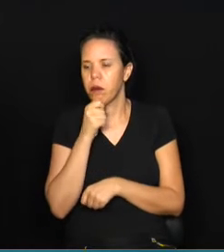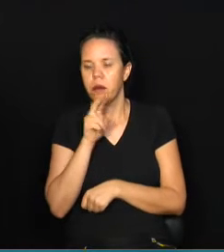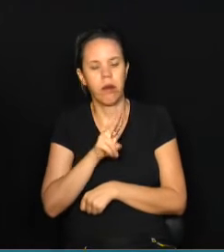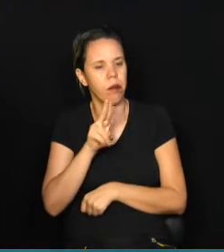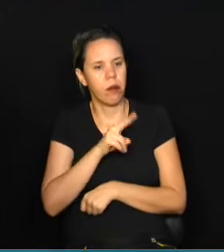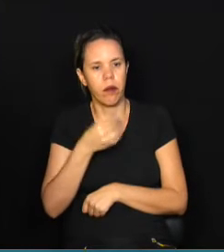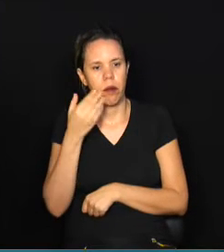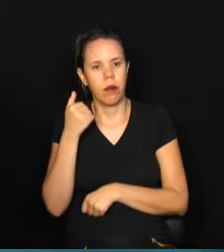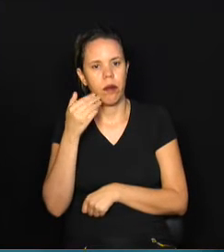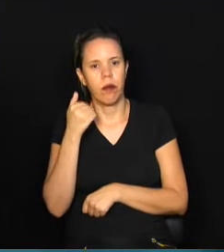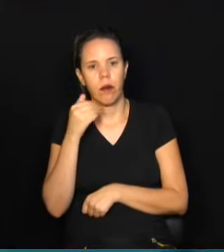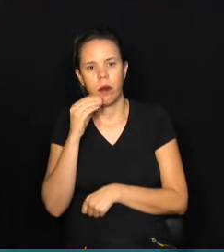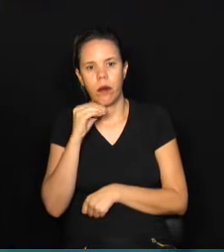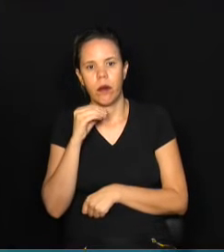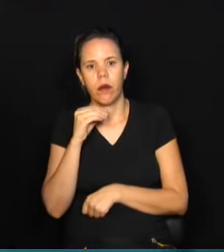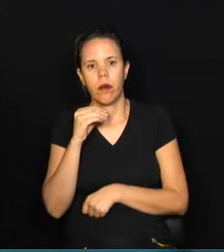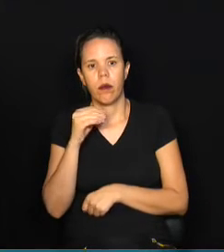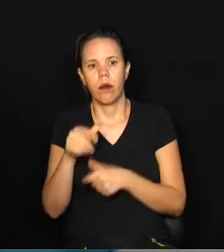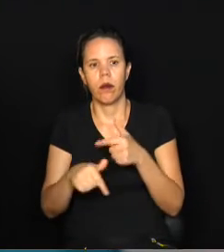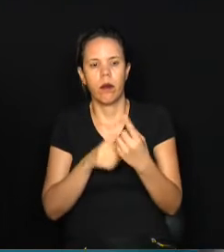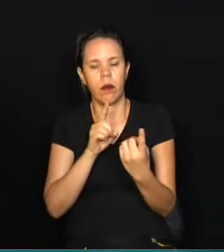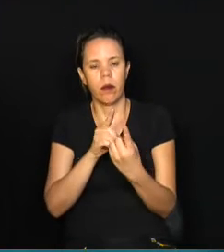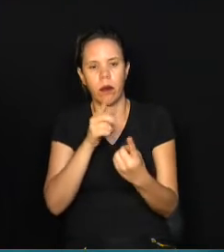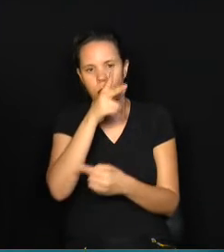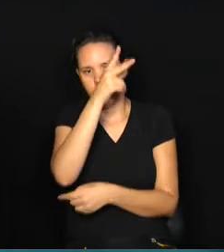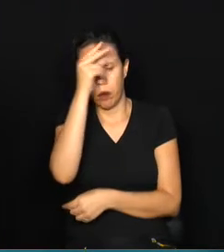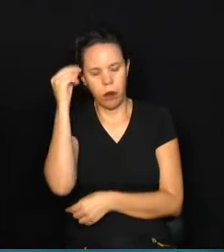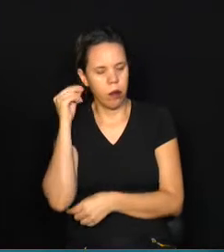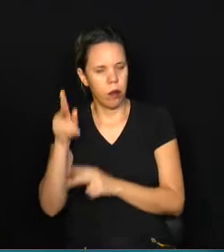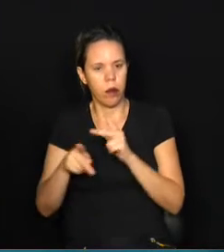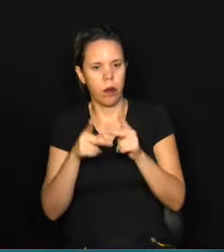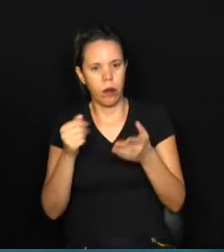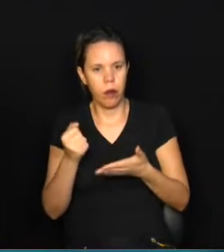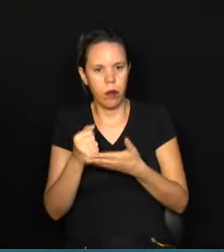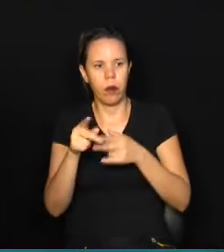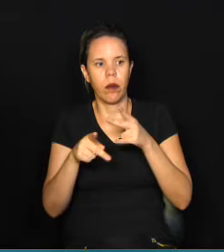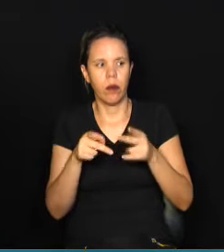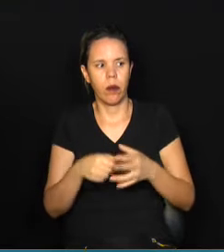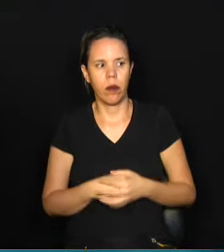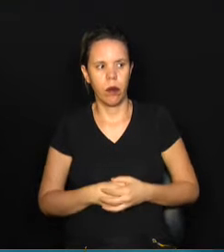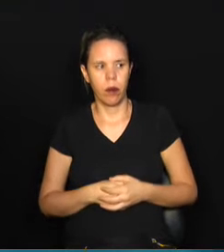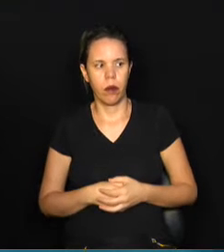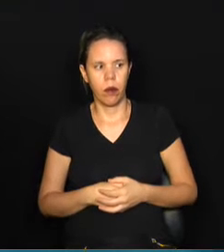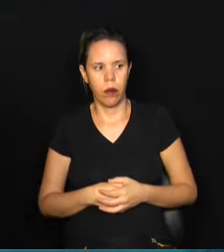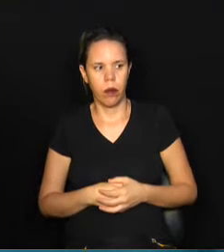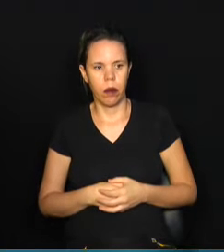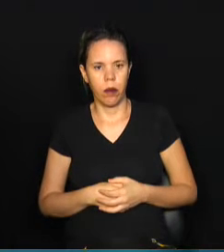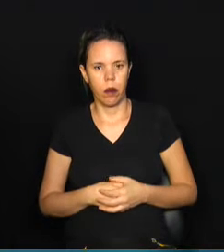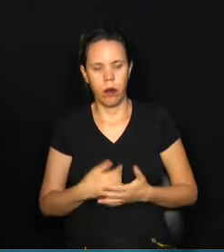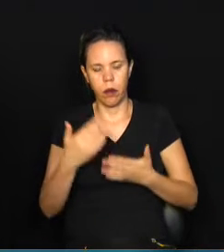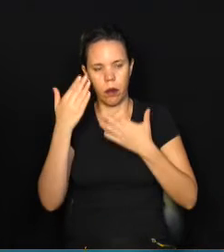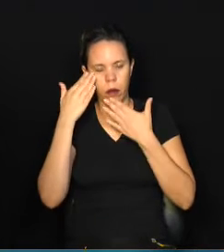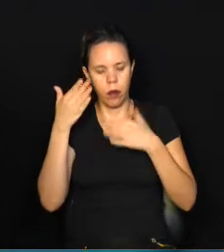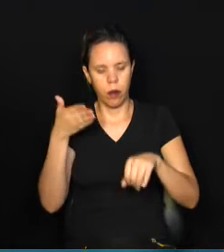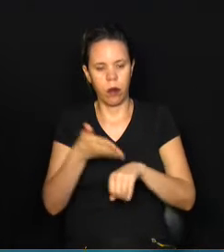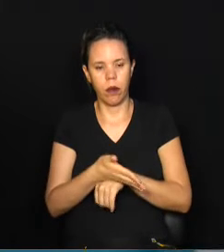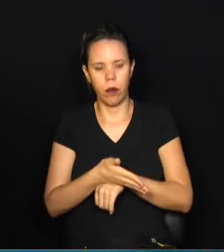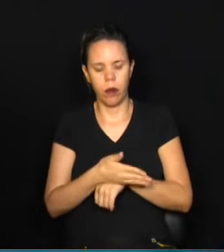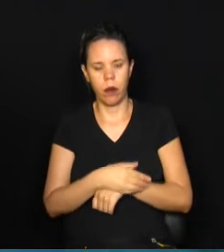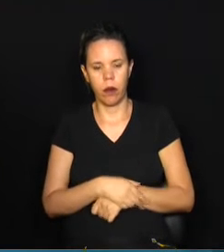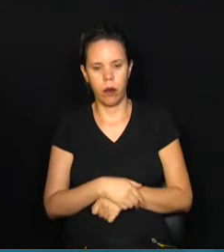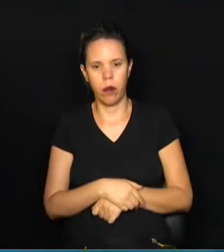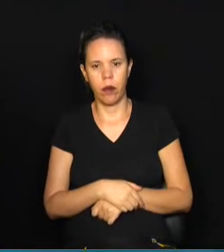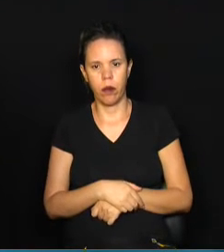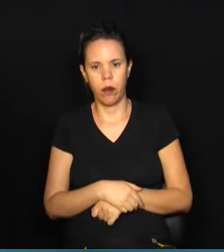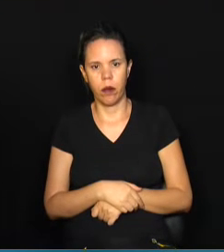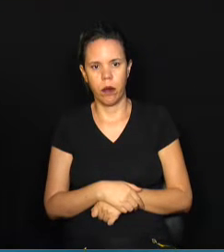no funcionalismo público em favor da população? Doutor Eduardo Moura, muito obrigado aí pela sua participação. O